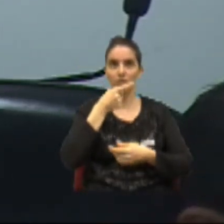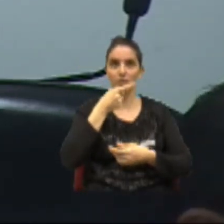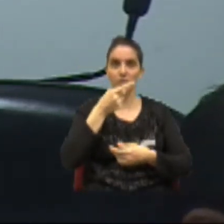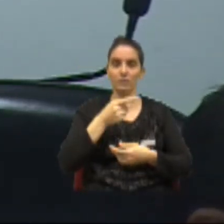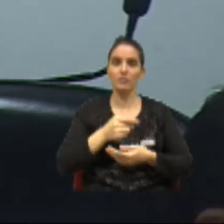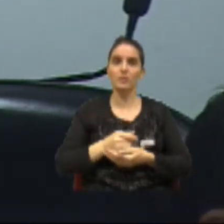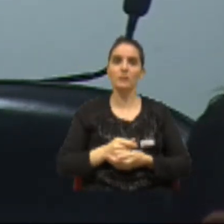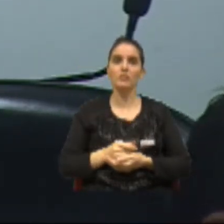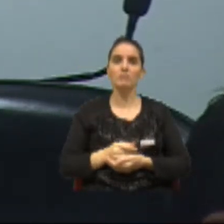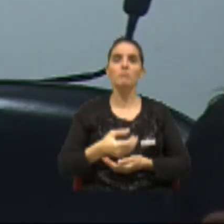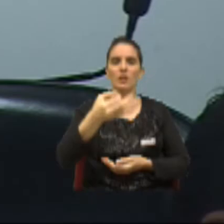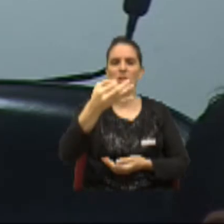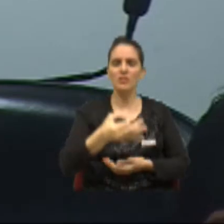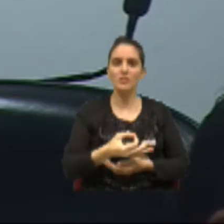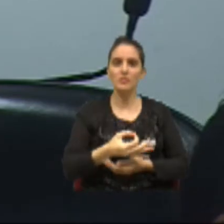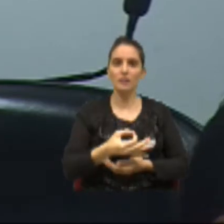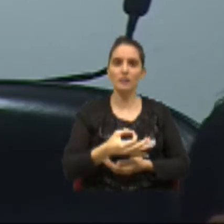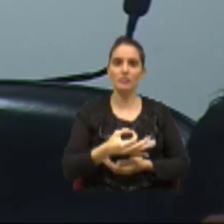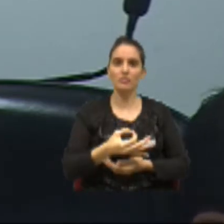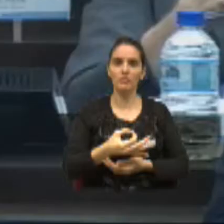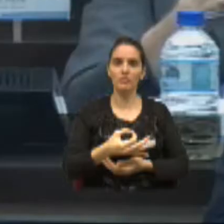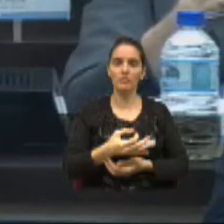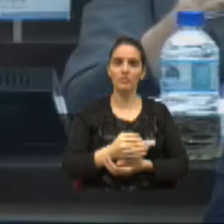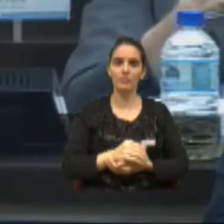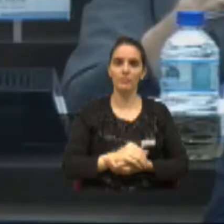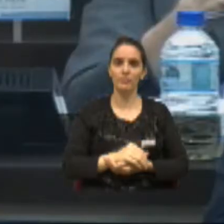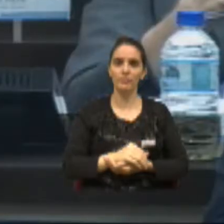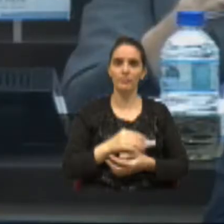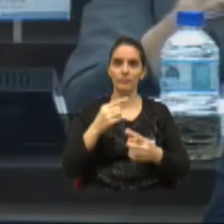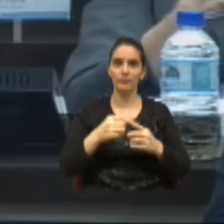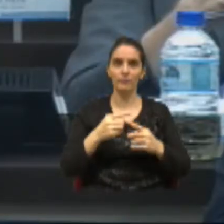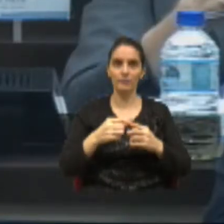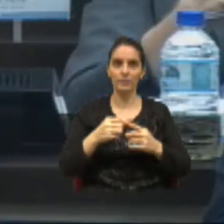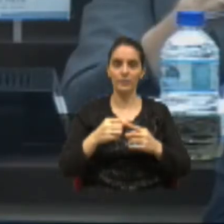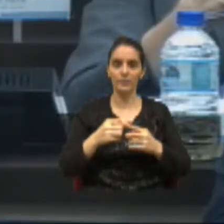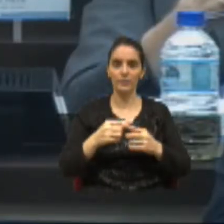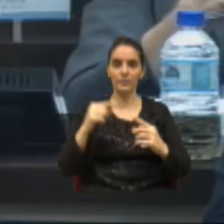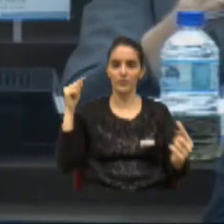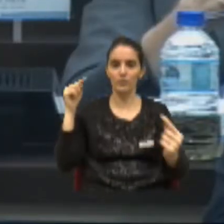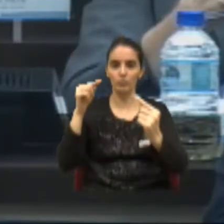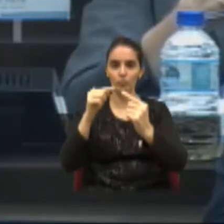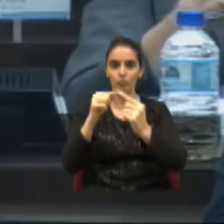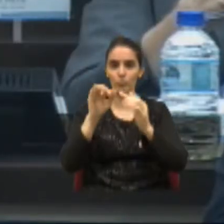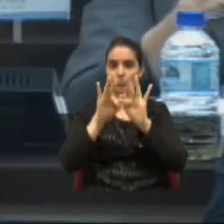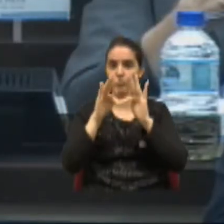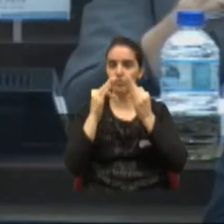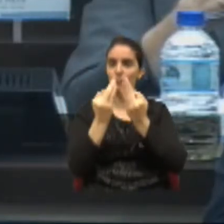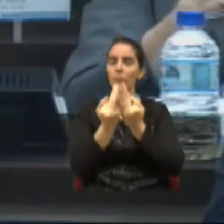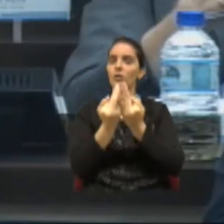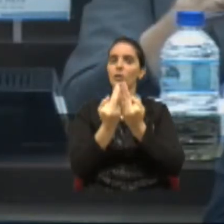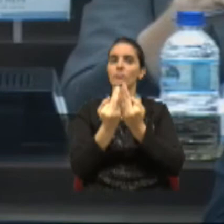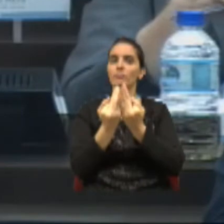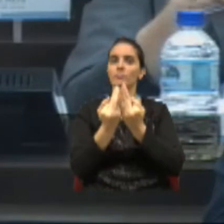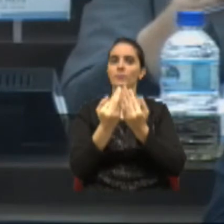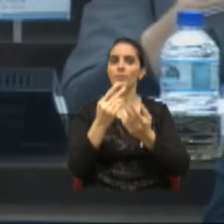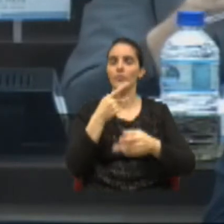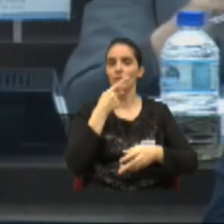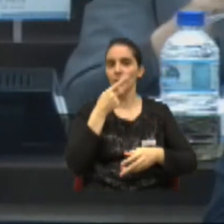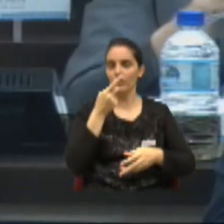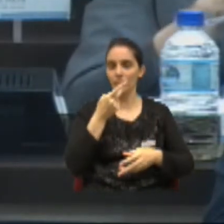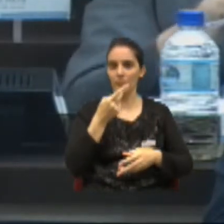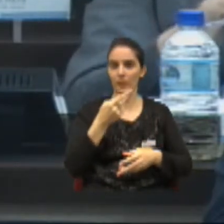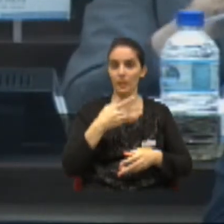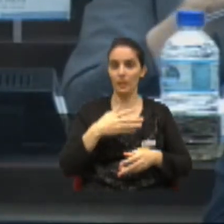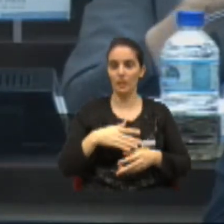que ela foi precisa, diria até cirúrgica, com relação ao ponto da família. Porque muitas vezes, quando nós falamos em alienação